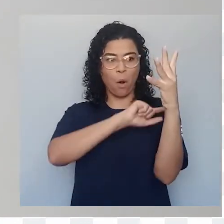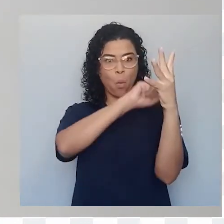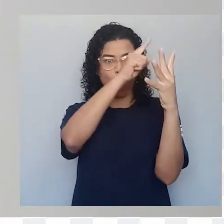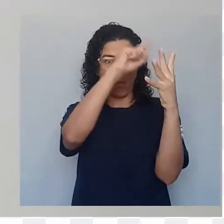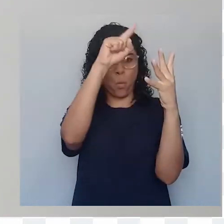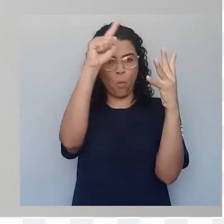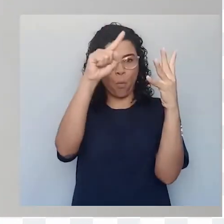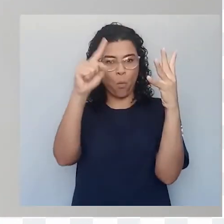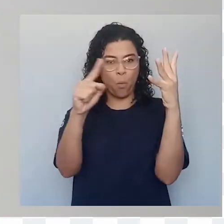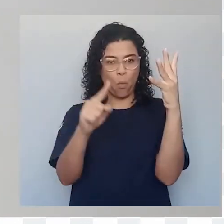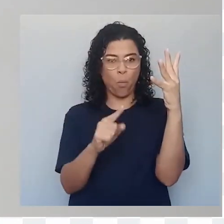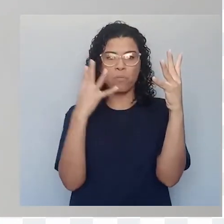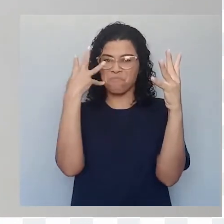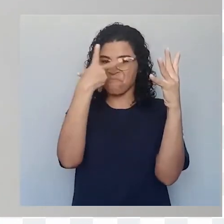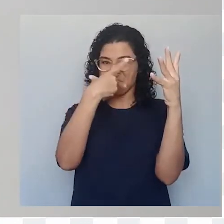bonita.